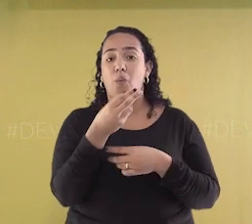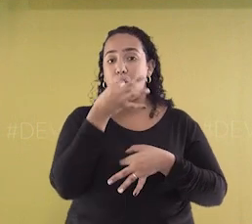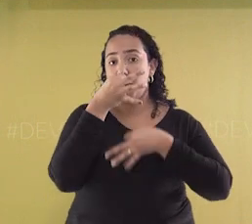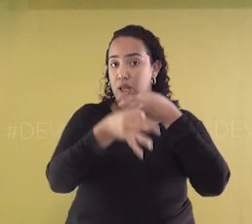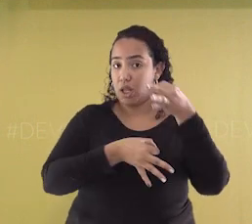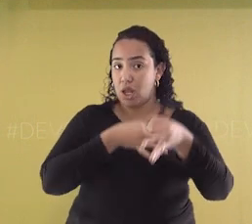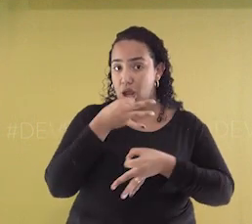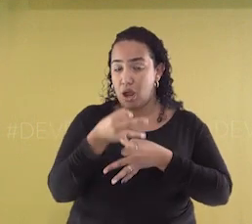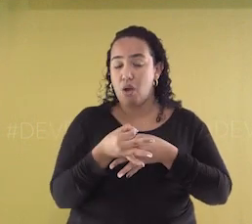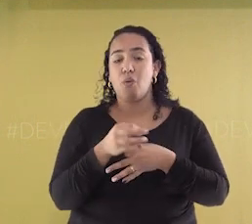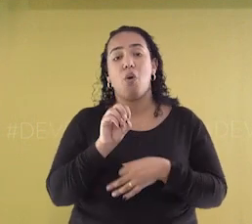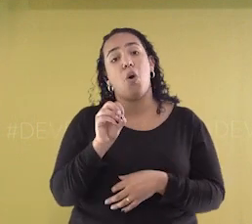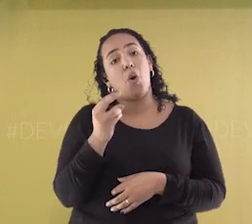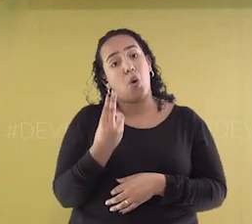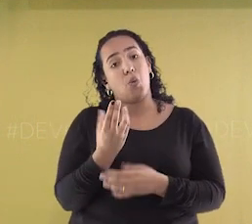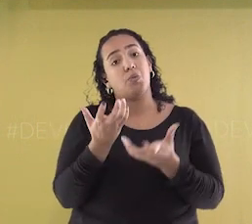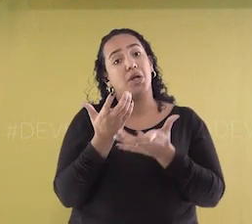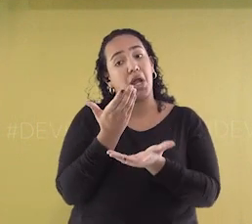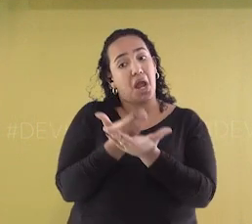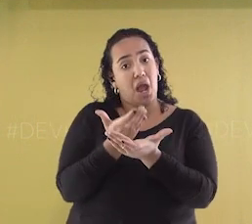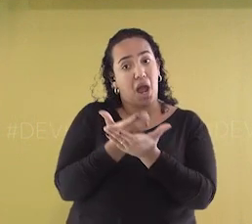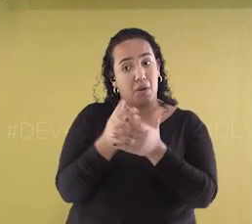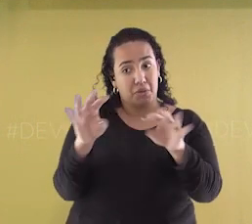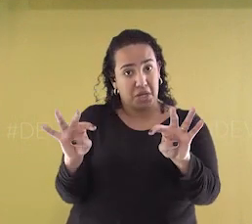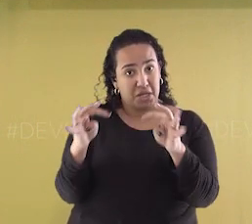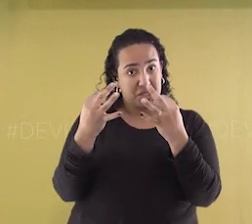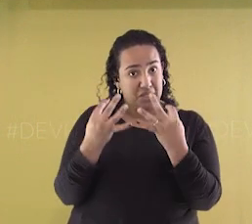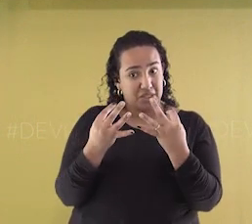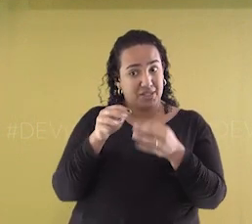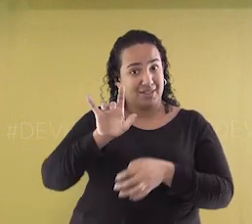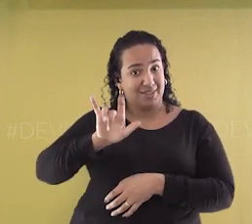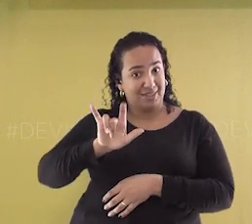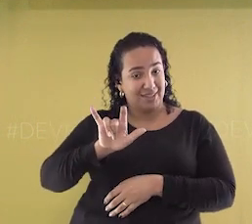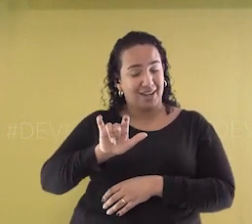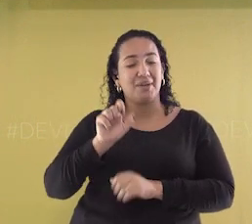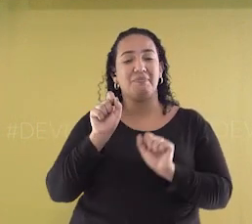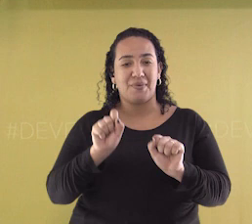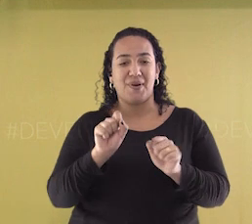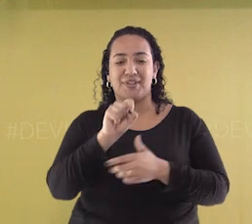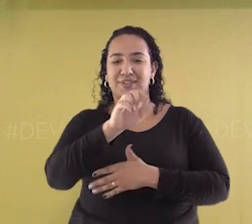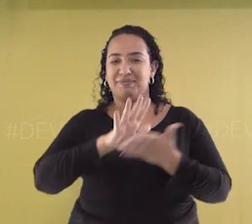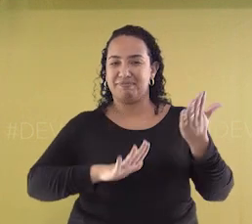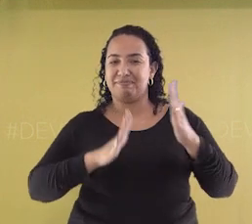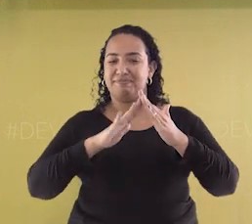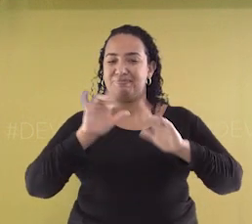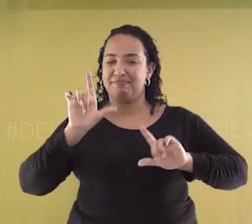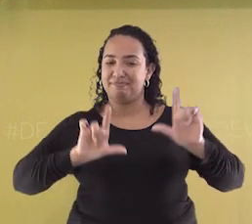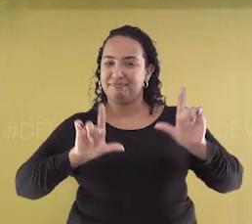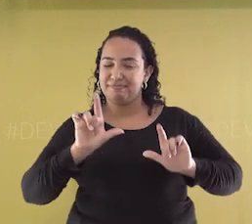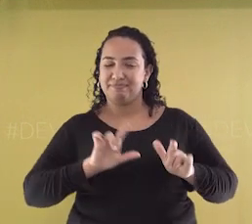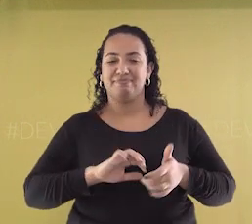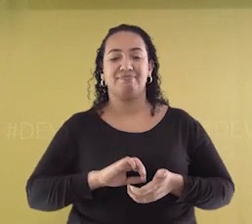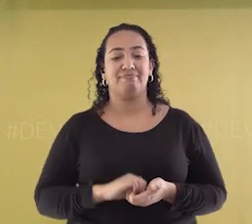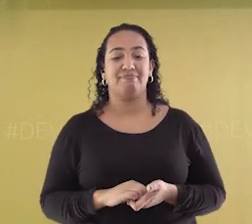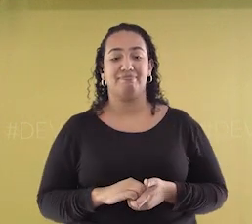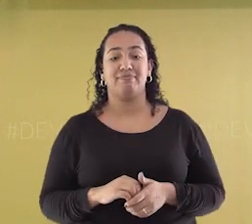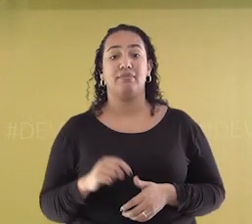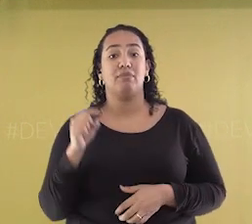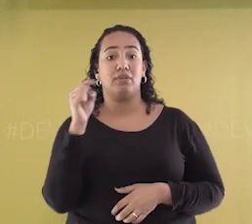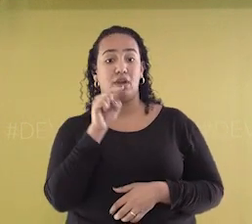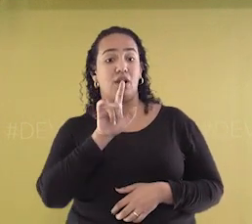dúvida, sugestão ou quiser marcar a gente durante as aulas, o nosso Instagram é o